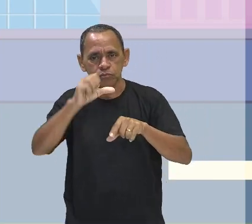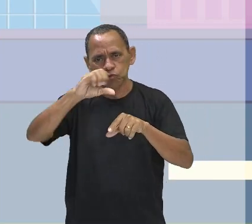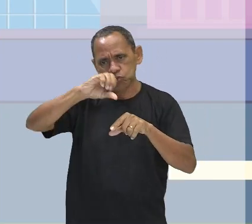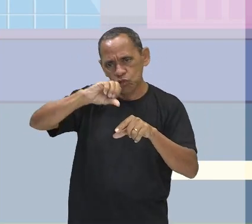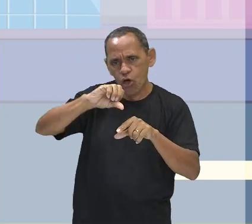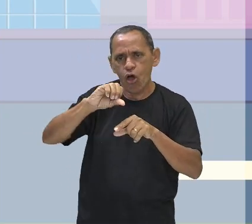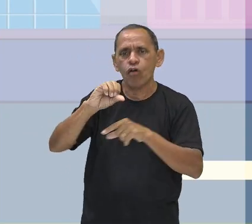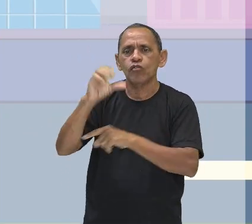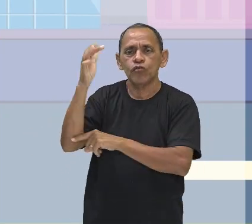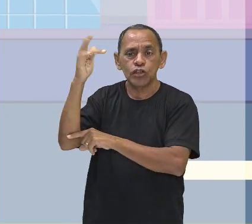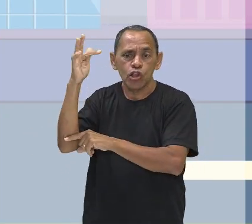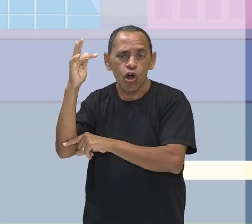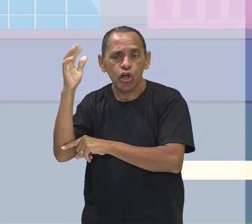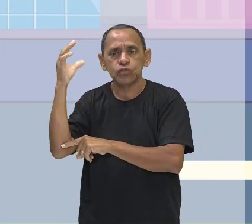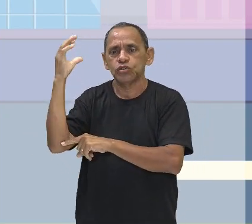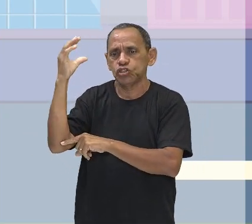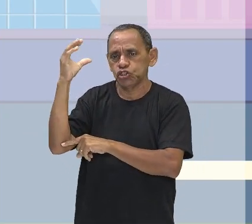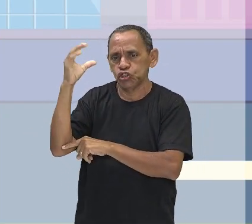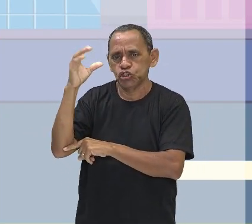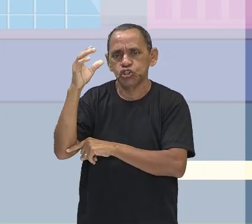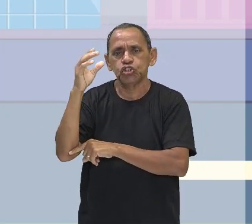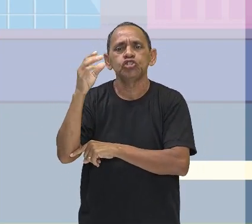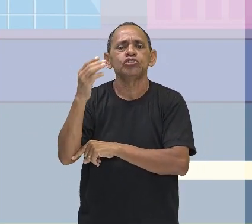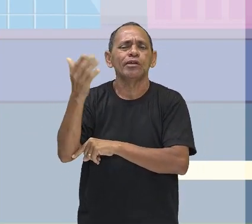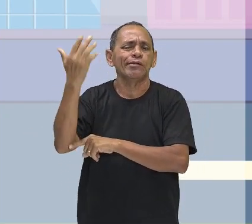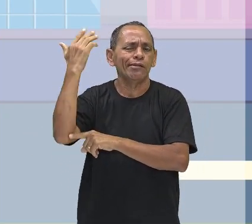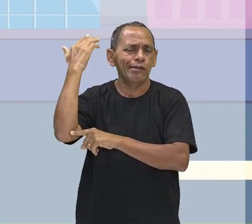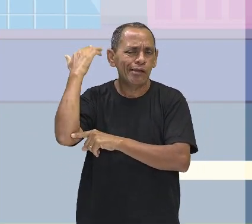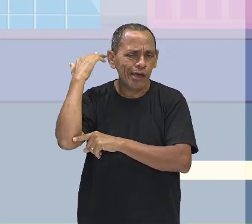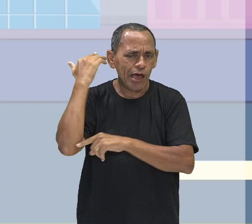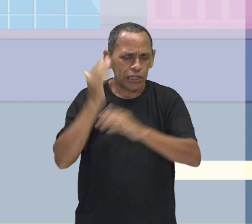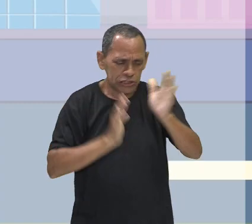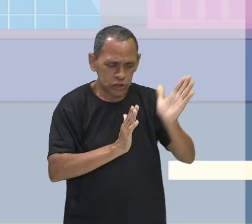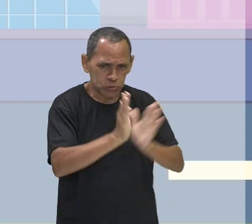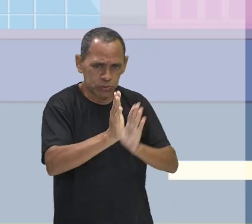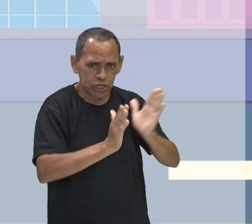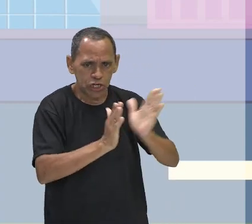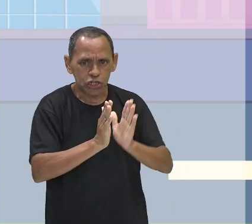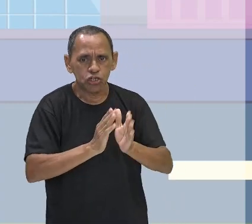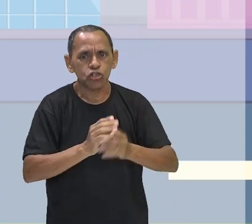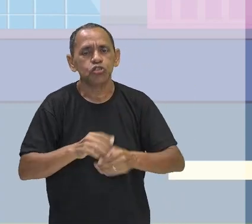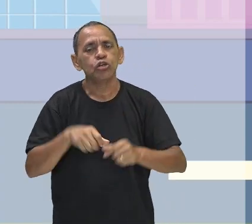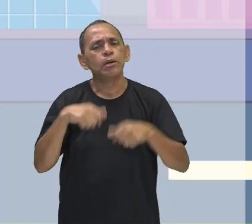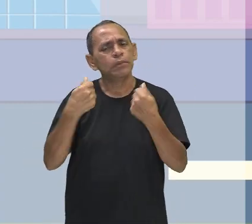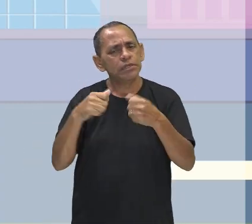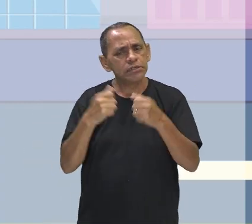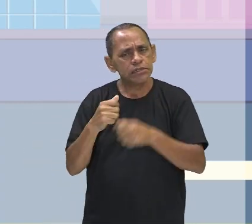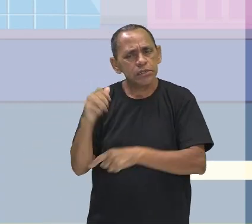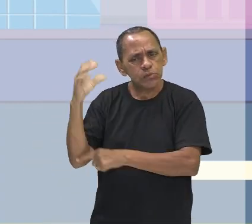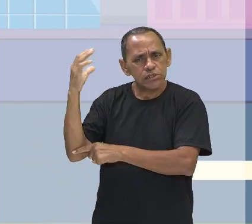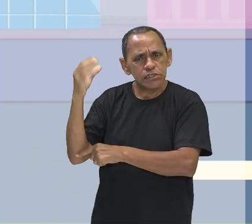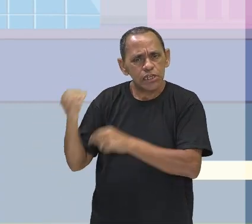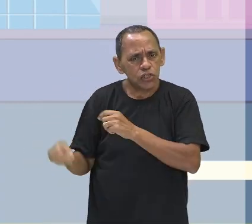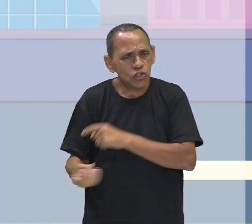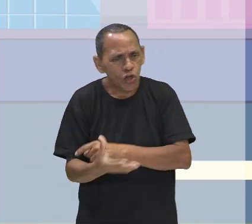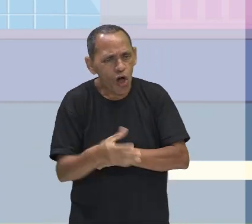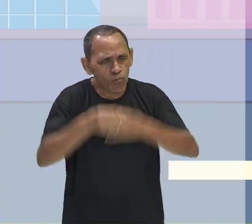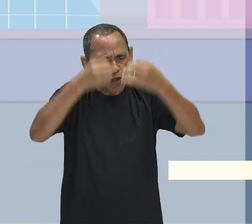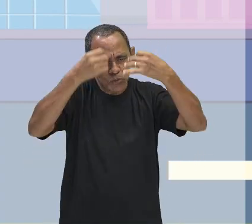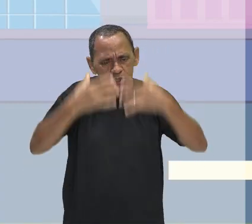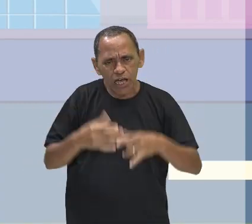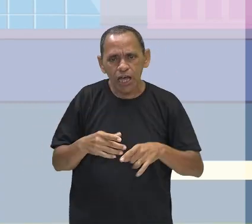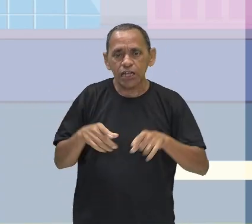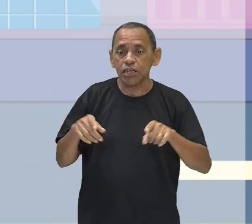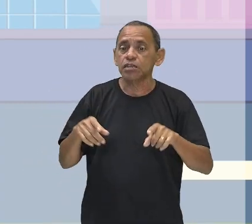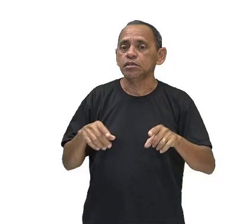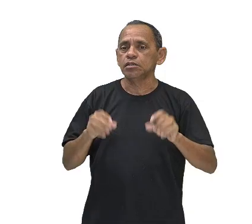época disseram: precisamos de uma nova ciência para explicar tudo isso. É neste momento que nós temos a gênese